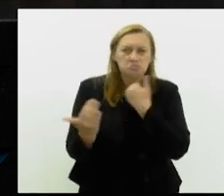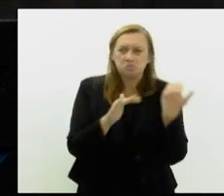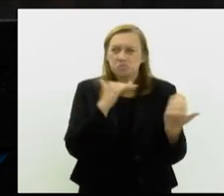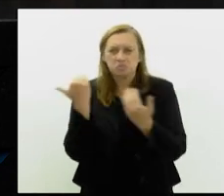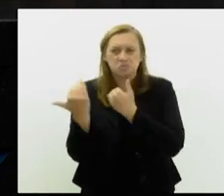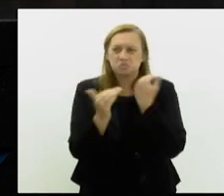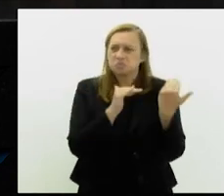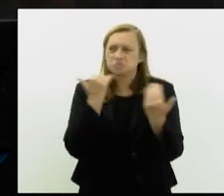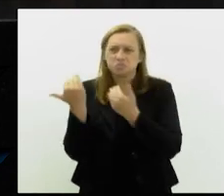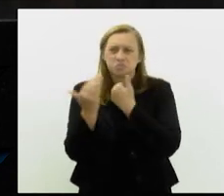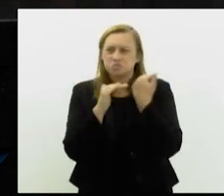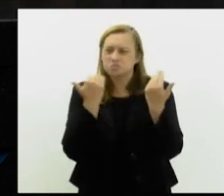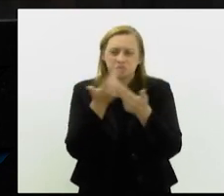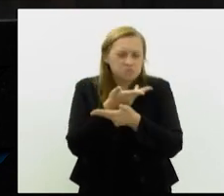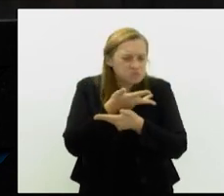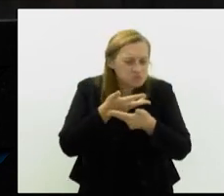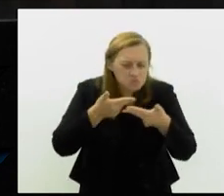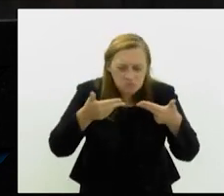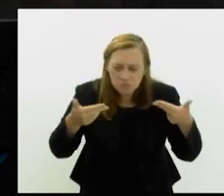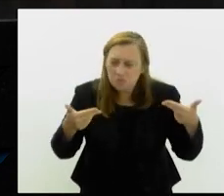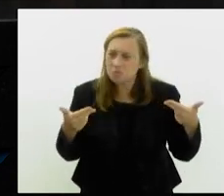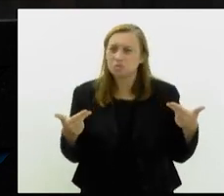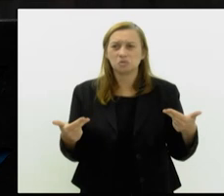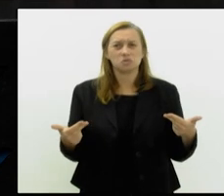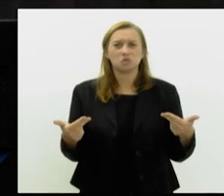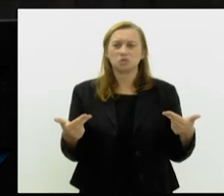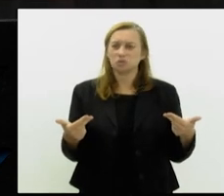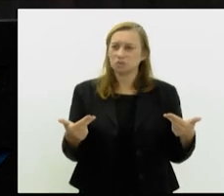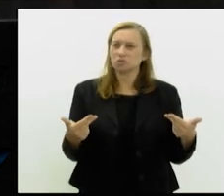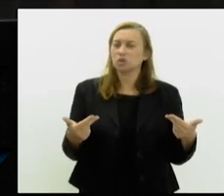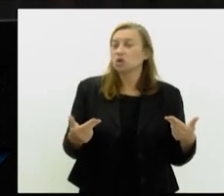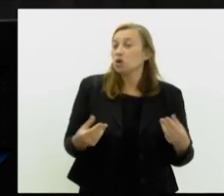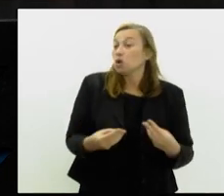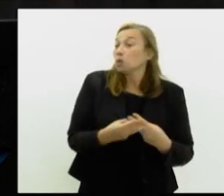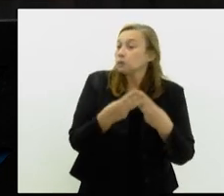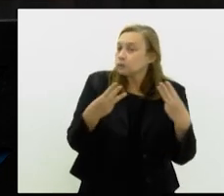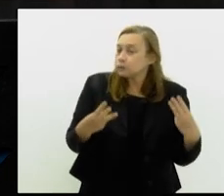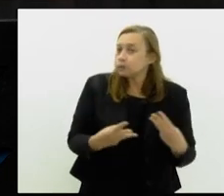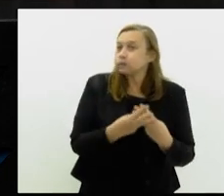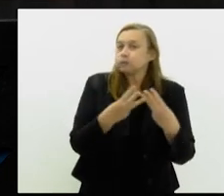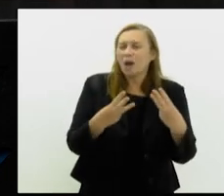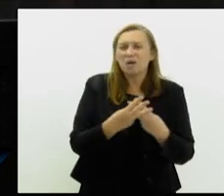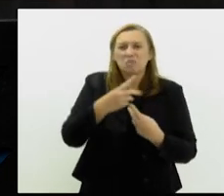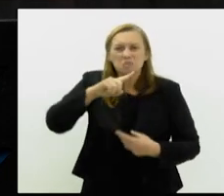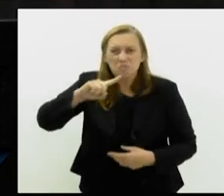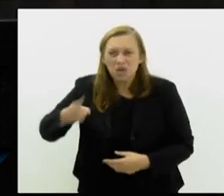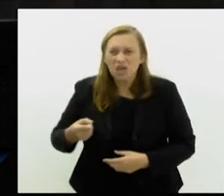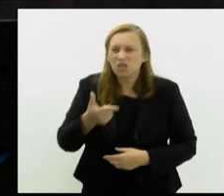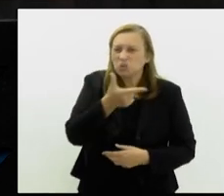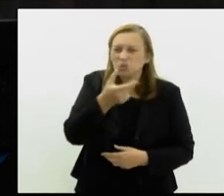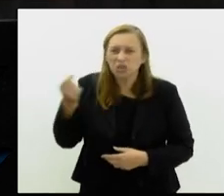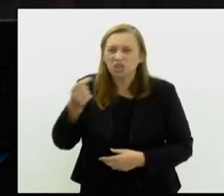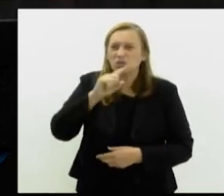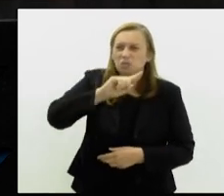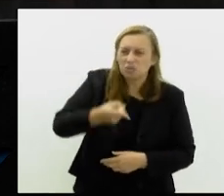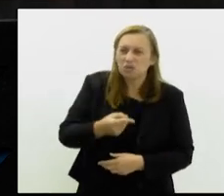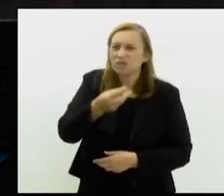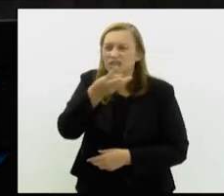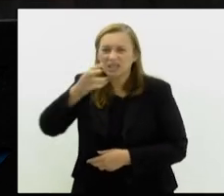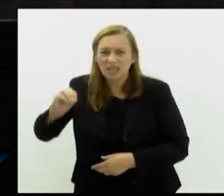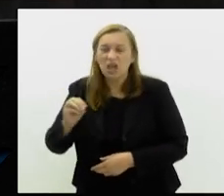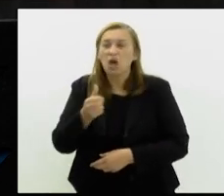com a brutalidade de 10000 1300 israelenses entre eles mulheres